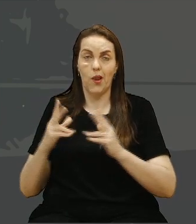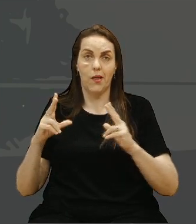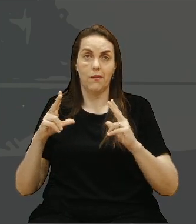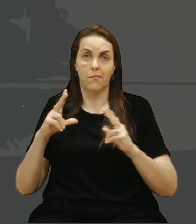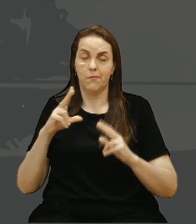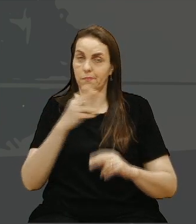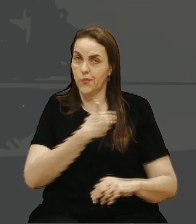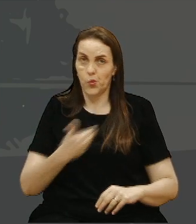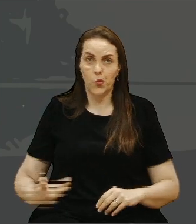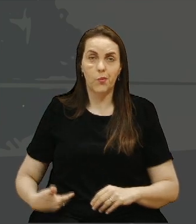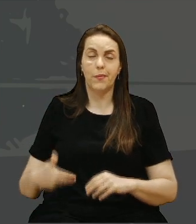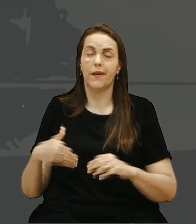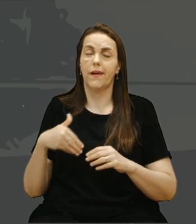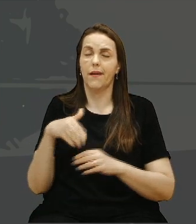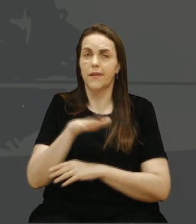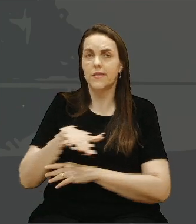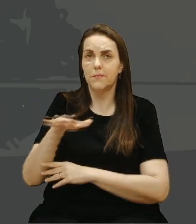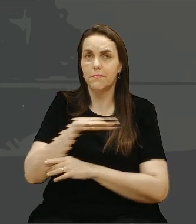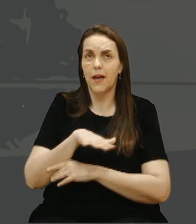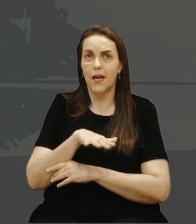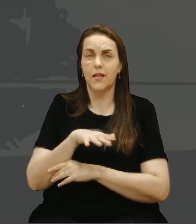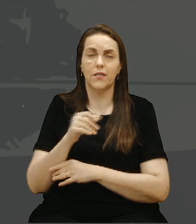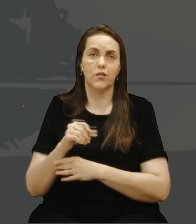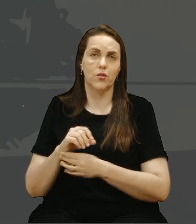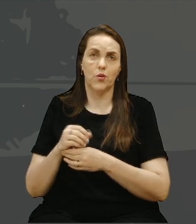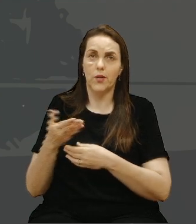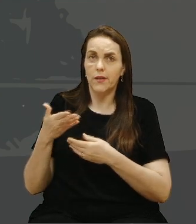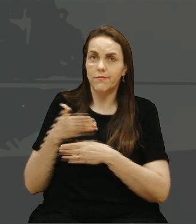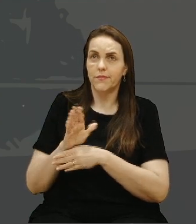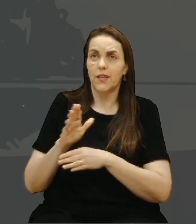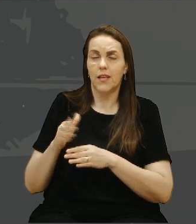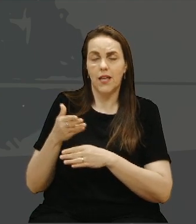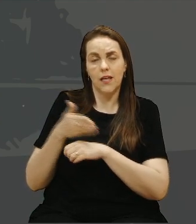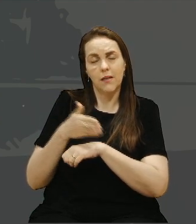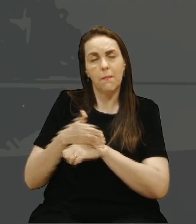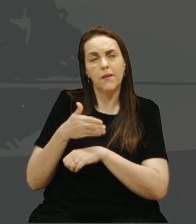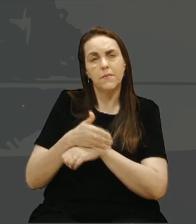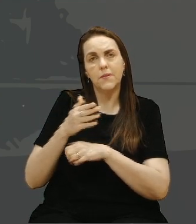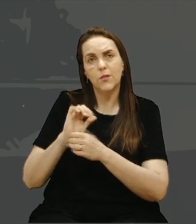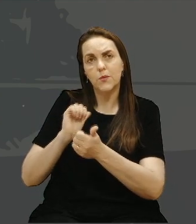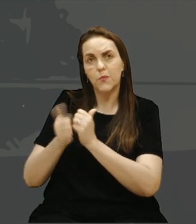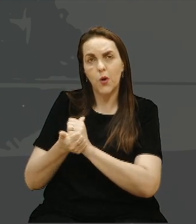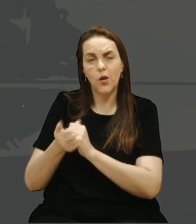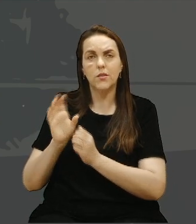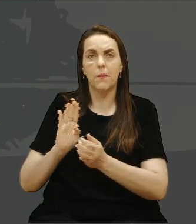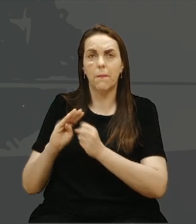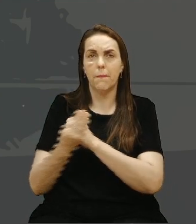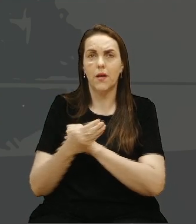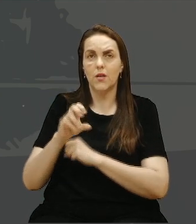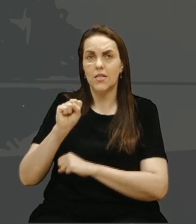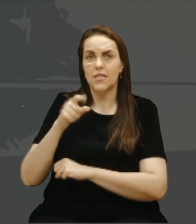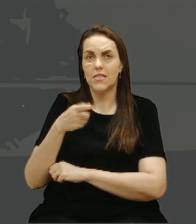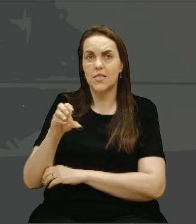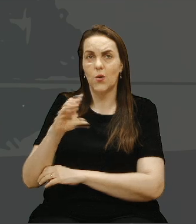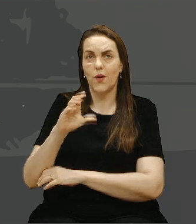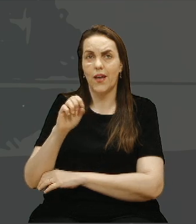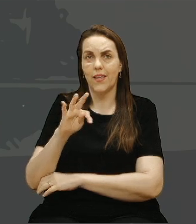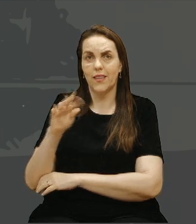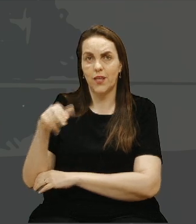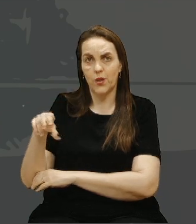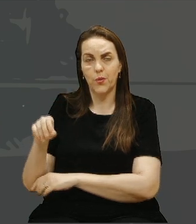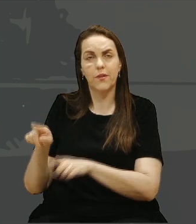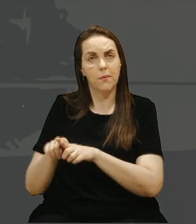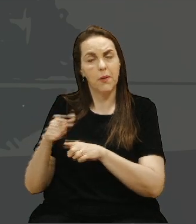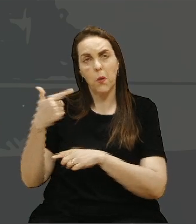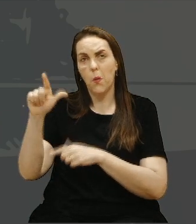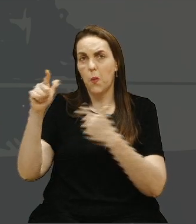seja um espaço como, por exemplo, o Centro de Iniciação ao Esporte, que tem lá no bairro São Caetano, inclusive, tem em outros pontos da cidade. Então, isso é uma coisa que fica para o